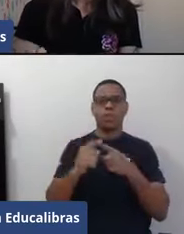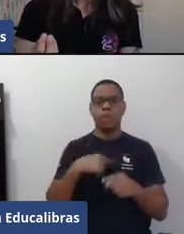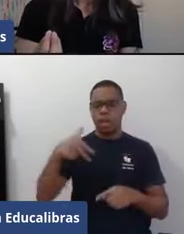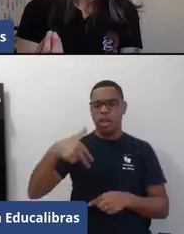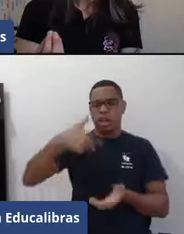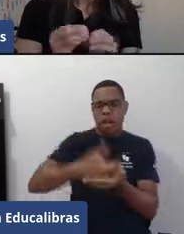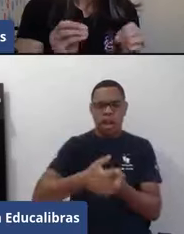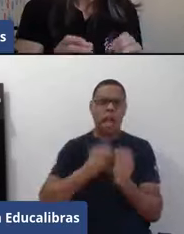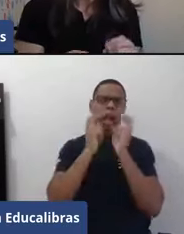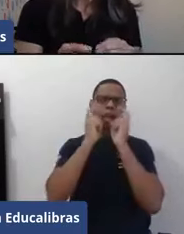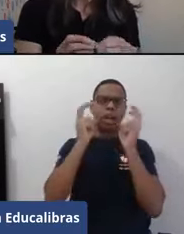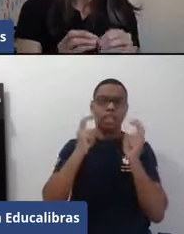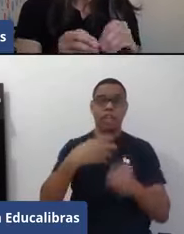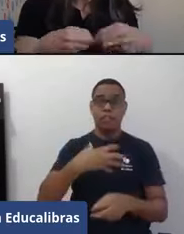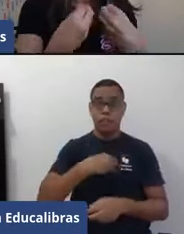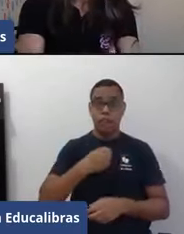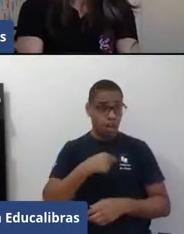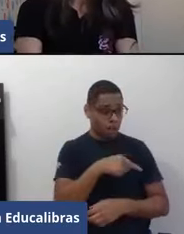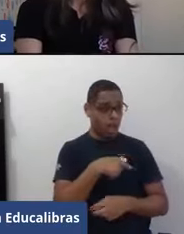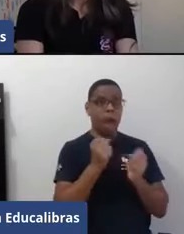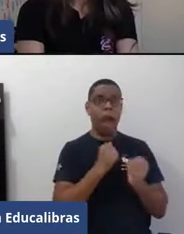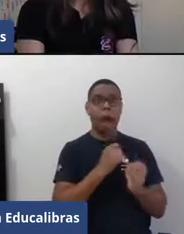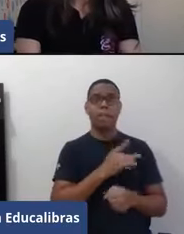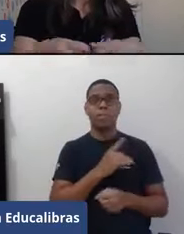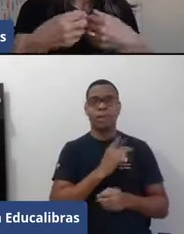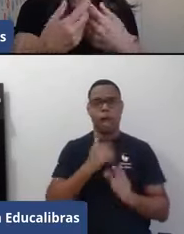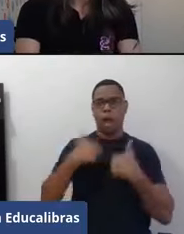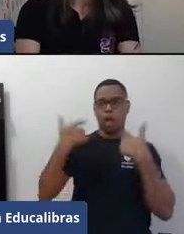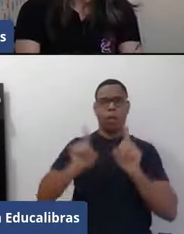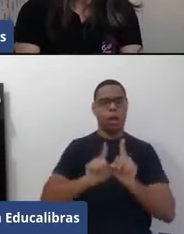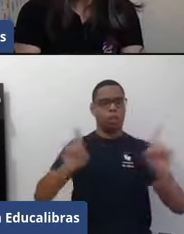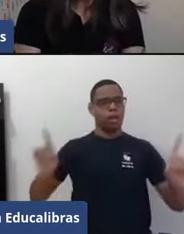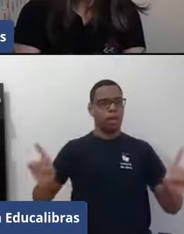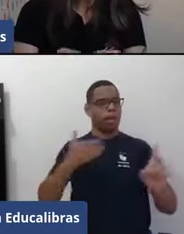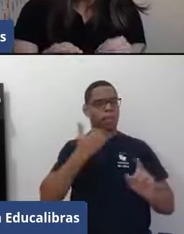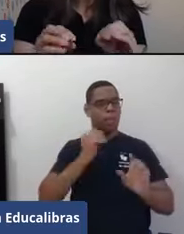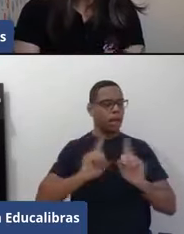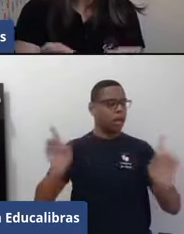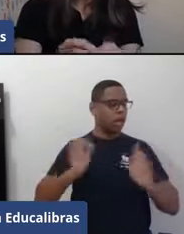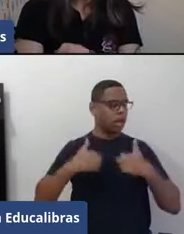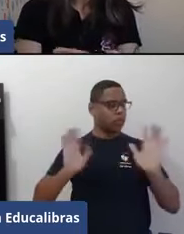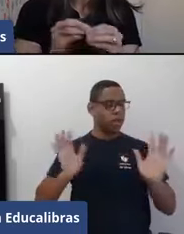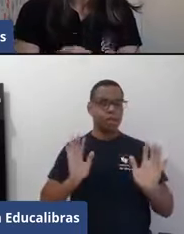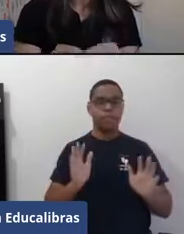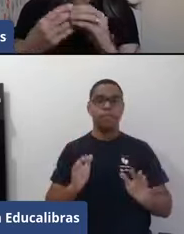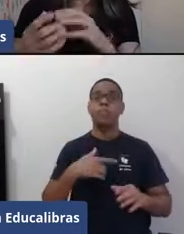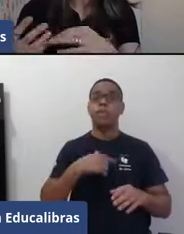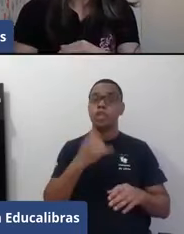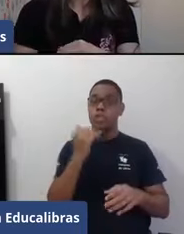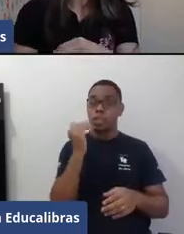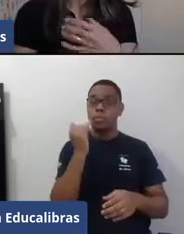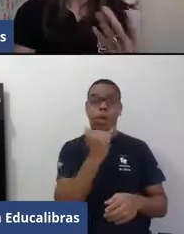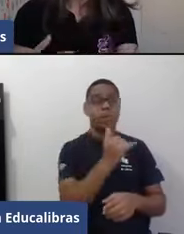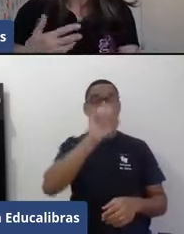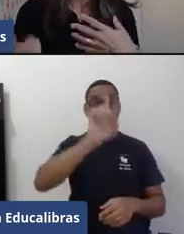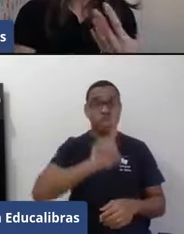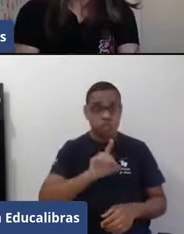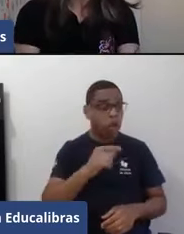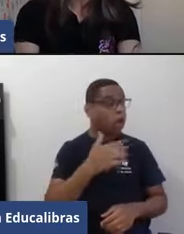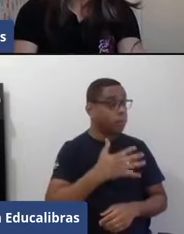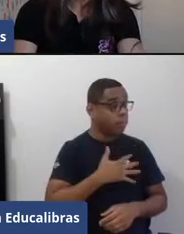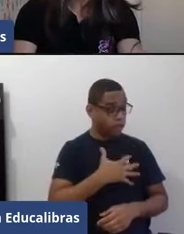né? Então, eu não quero. Então, ele leva isso para a diretora, para o coordenador, dizendo, eu não quero meu filho convivendo, ou minha